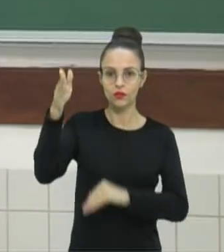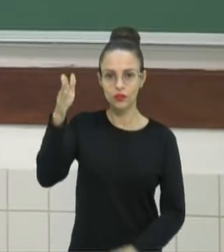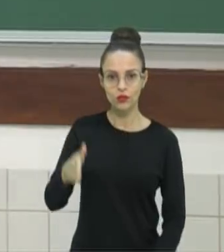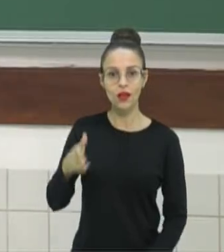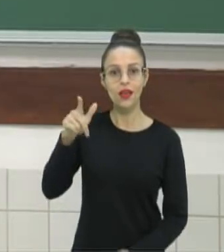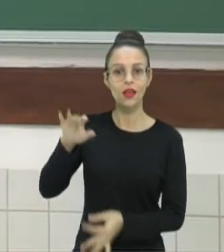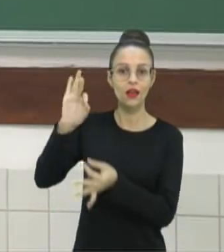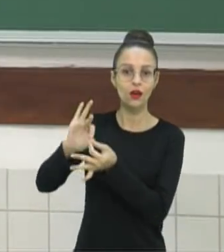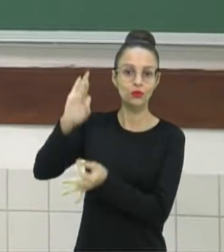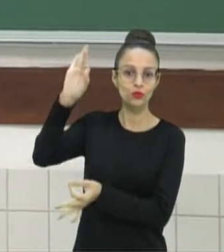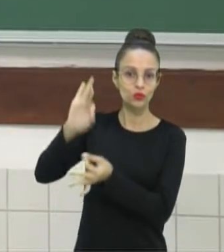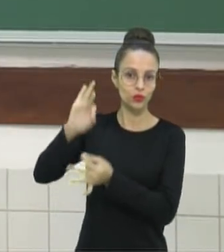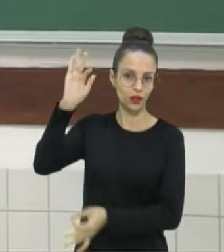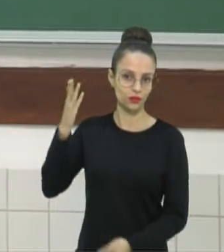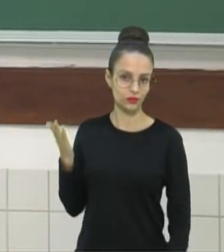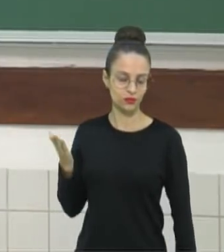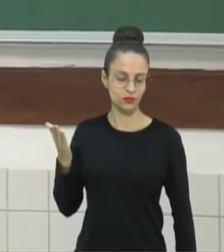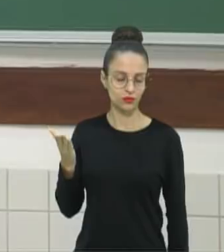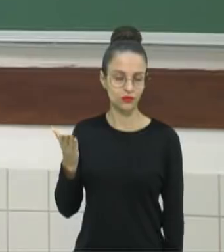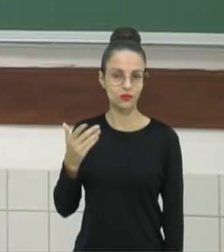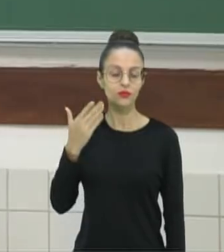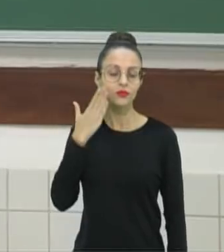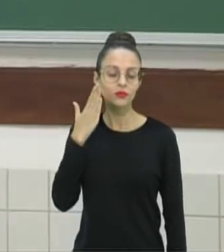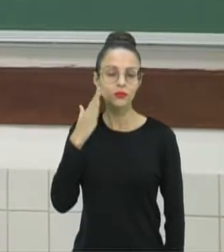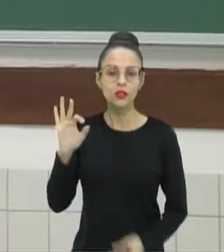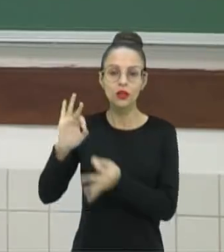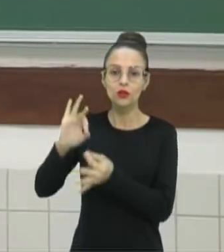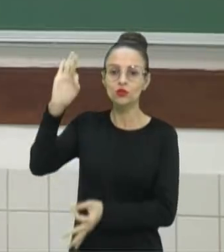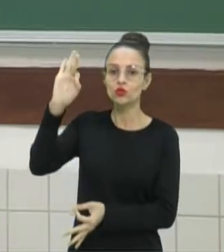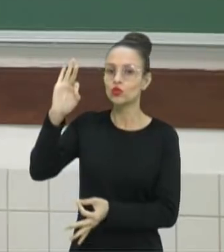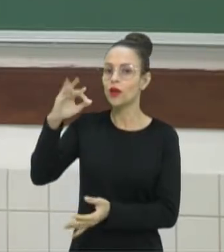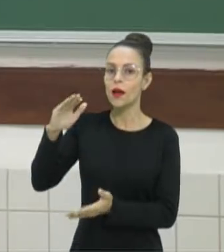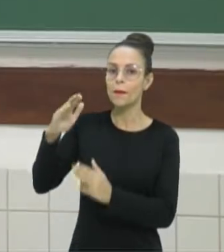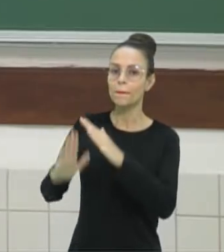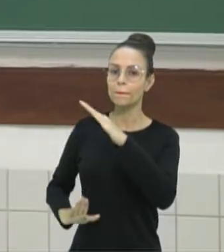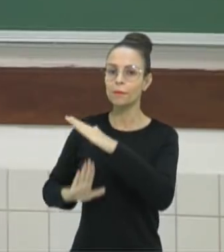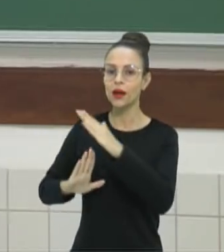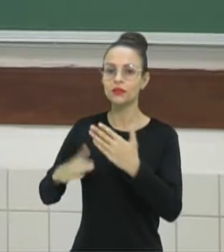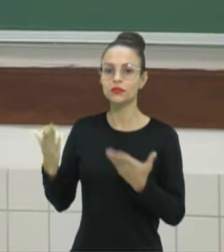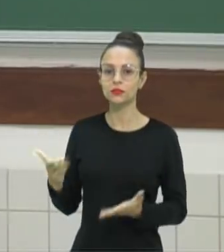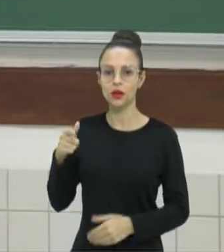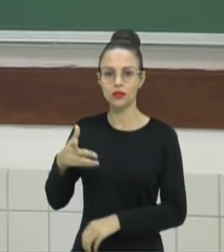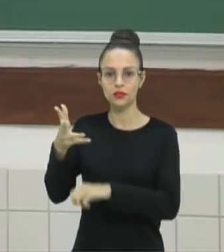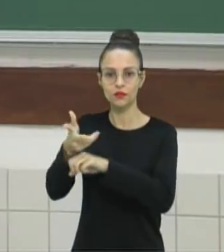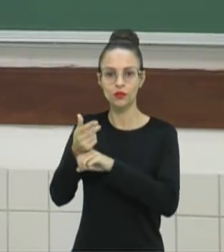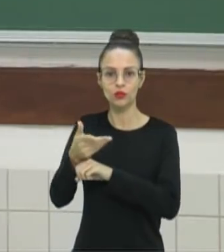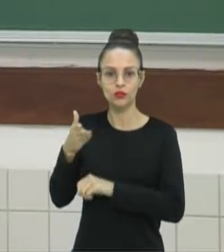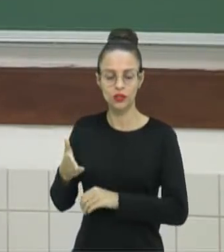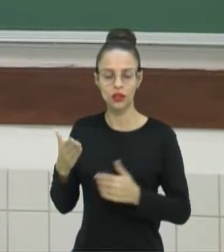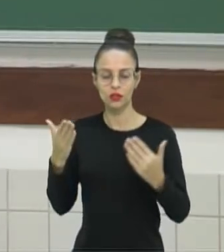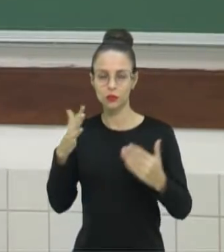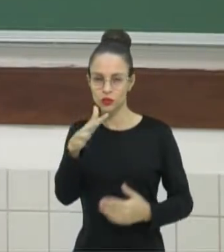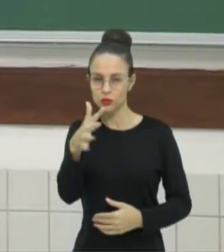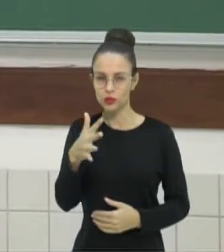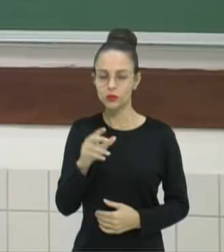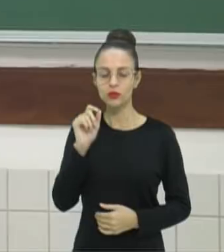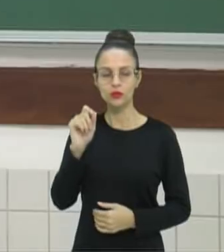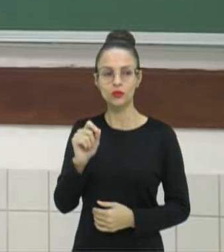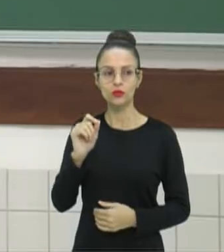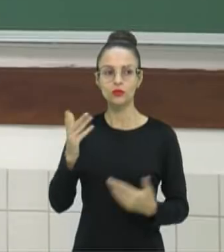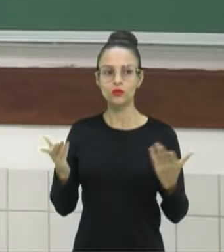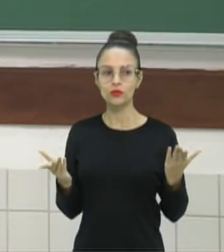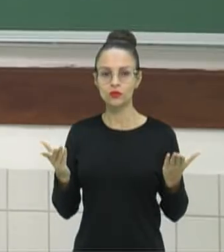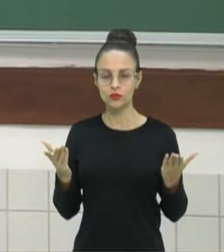Altura. Certo? Então está pedindo a altura para vocês. Então qual é a altura máxima com essa velocidade aqui, fazendo as aproximações que ele